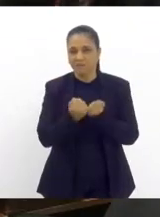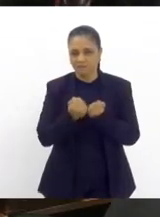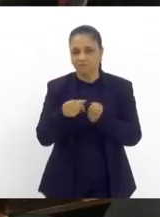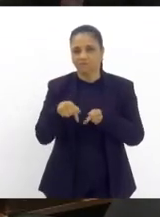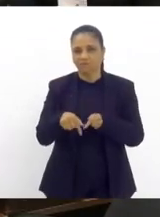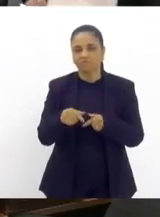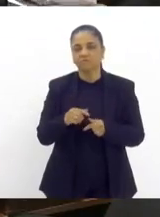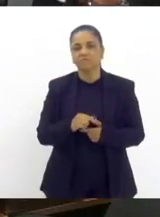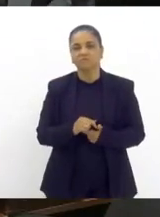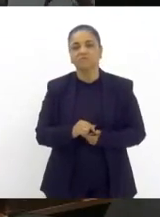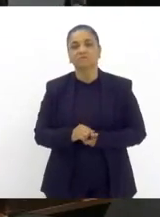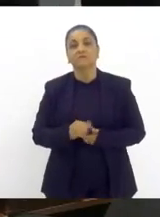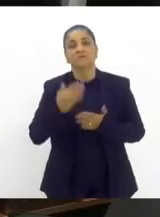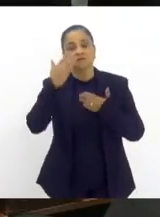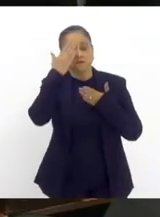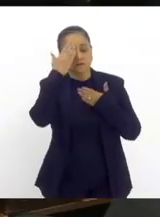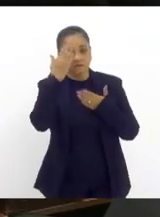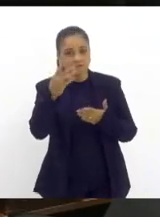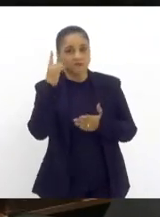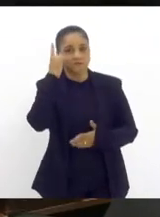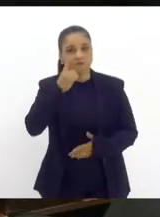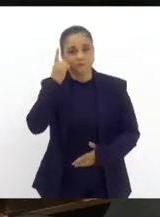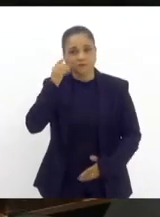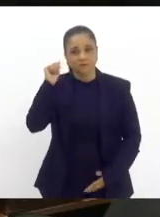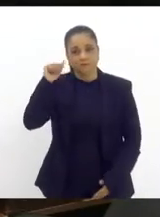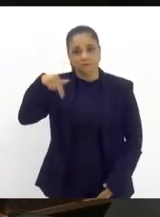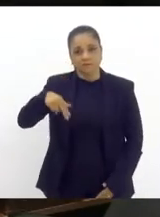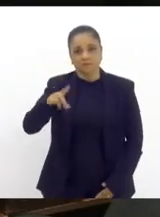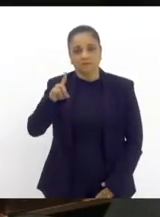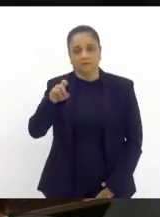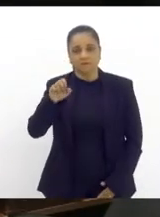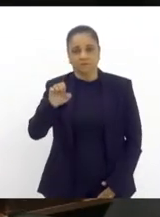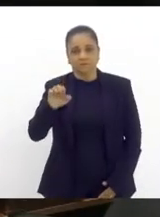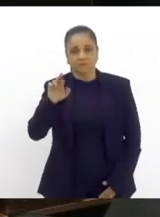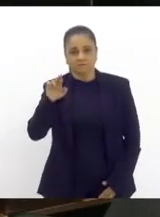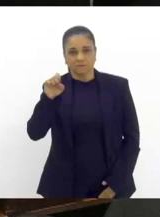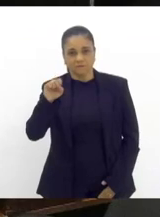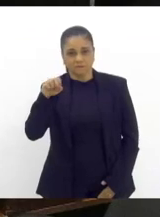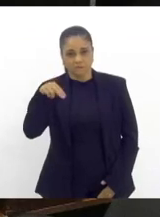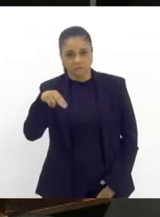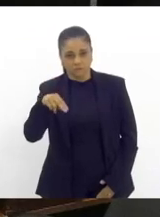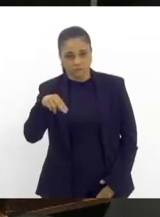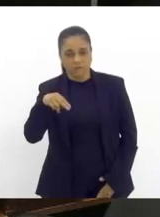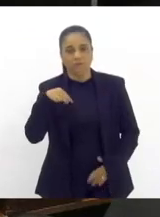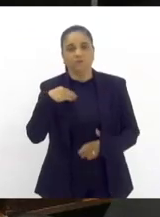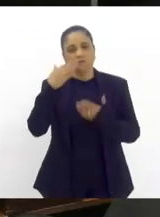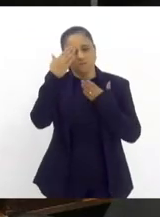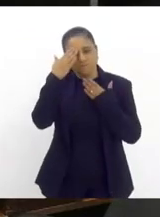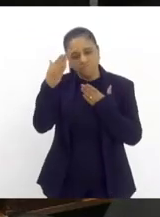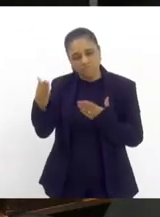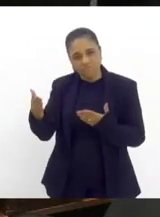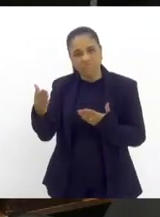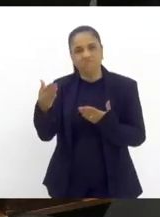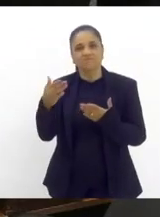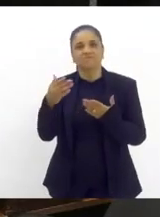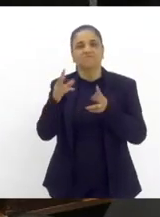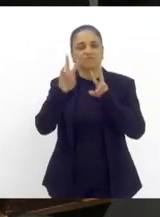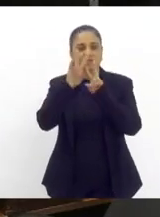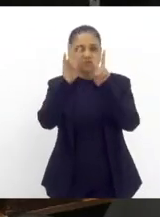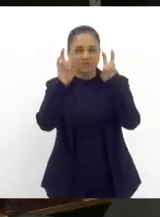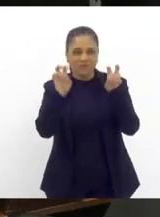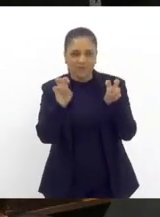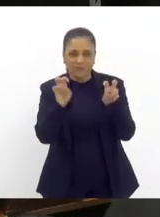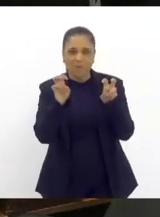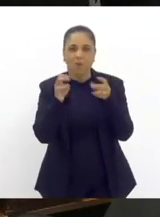agradecer ao Deputado Anderson Moraes pela maneira republicana Fidalga com aquele tratou esse tema